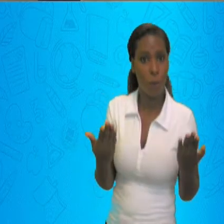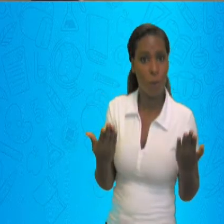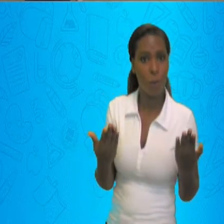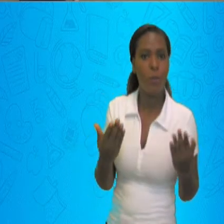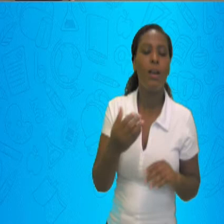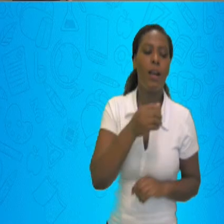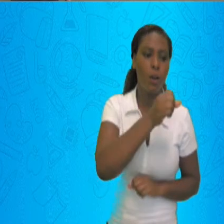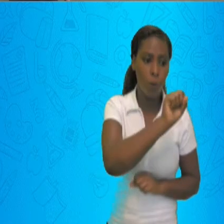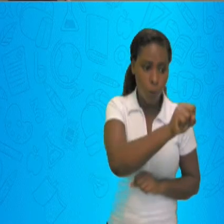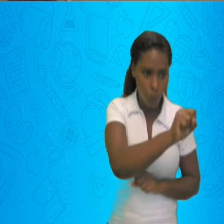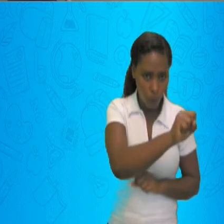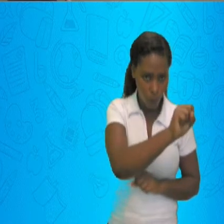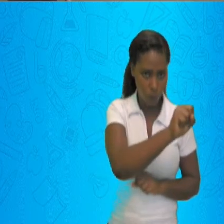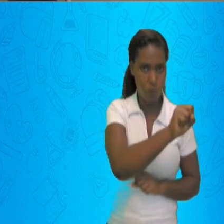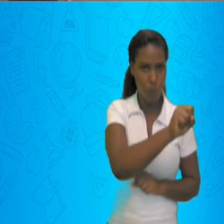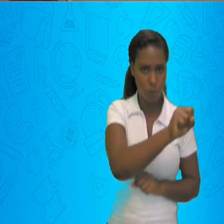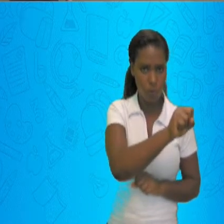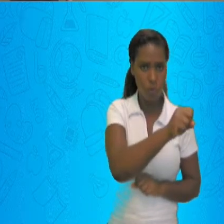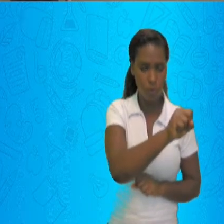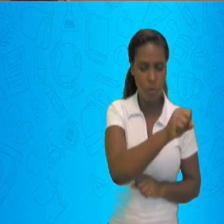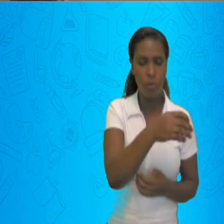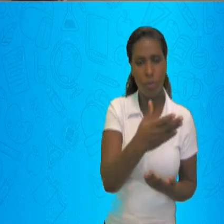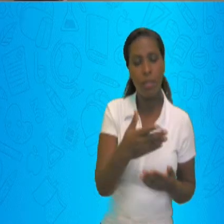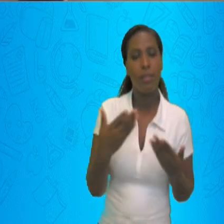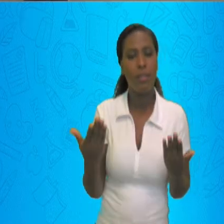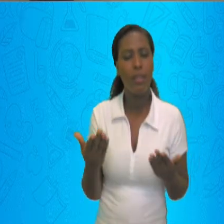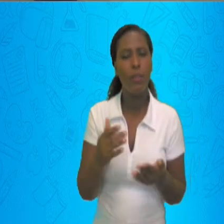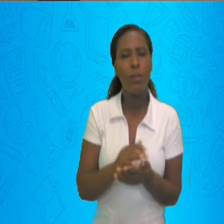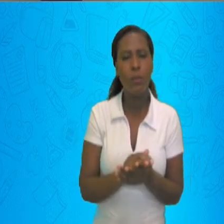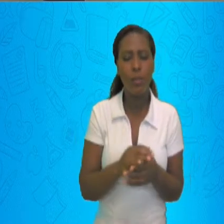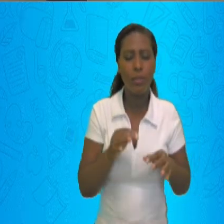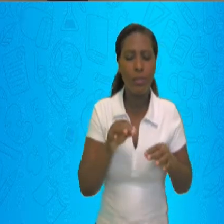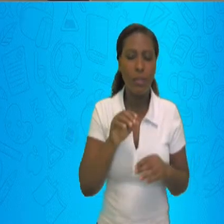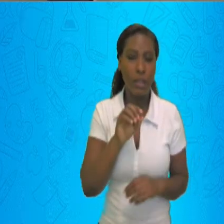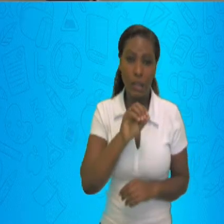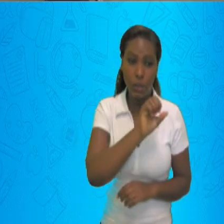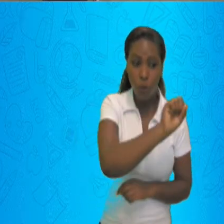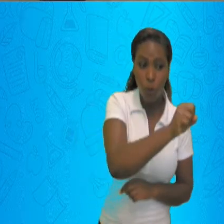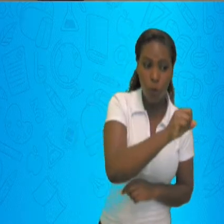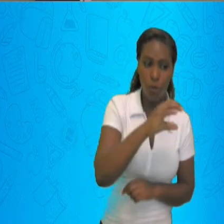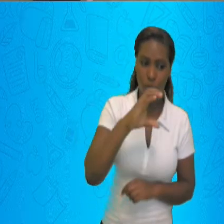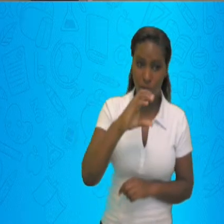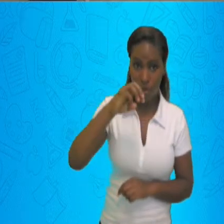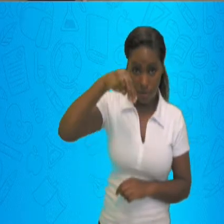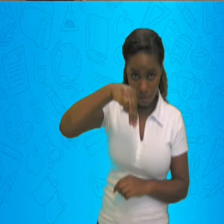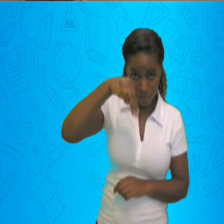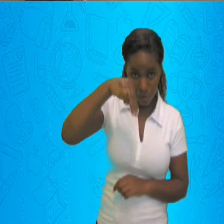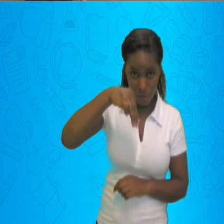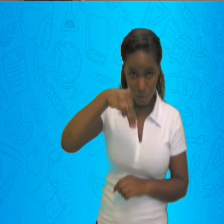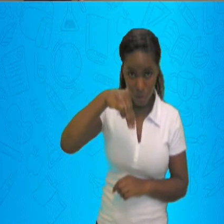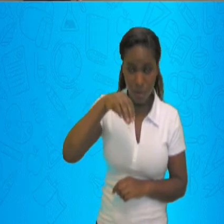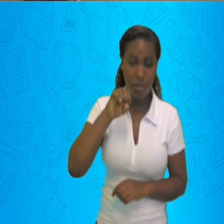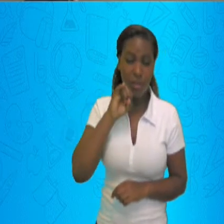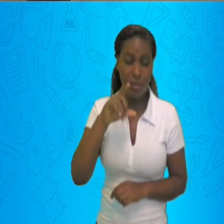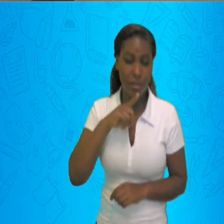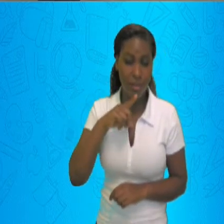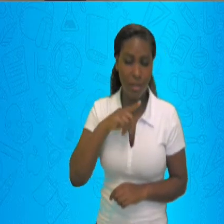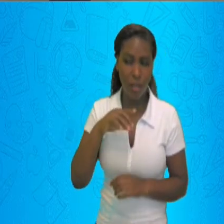Não é isso? Então, vamos verificar se 8 centímetros, se seria uma medida para este terceiro